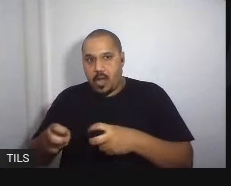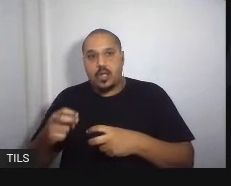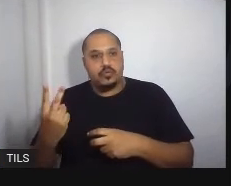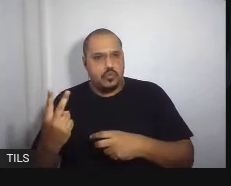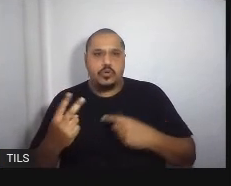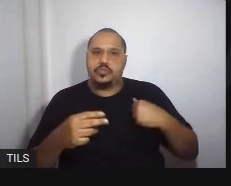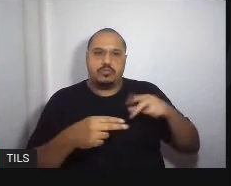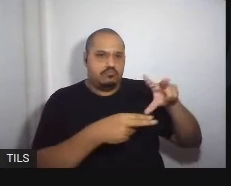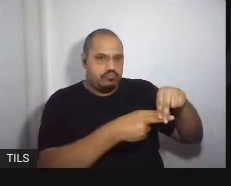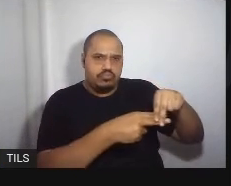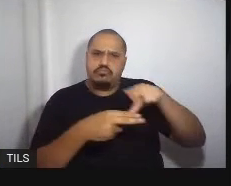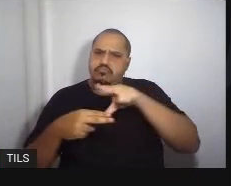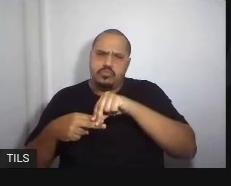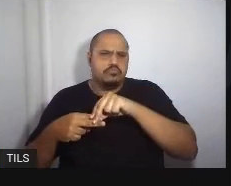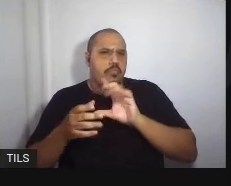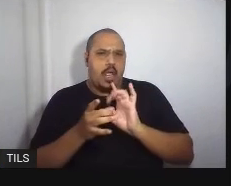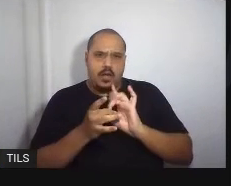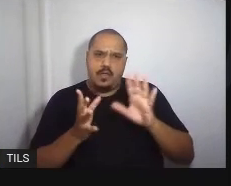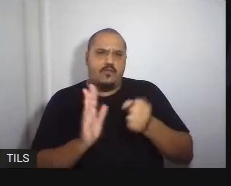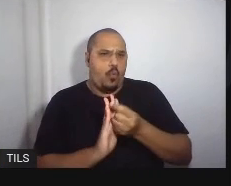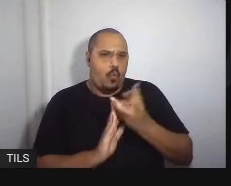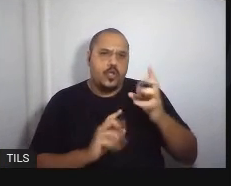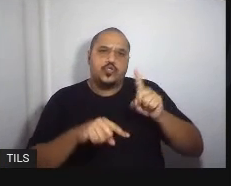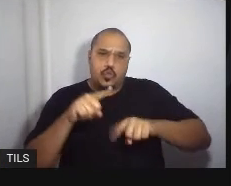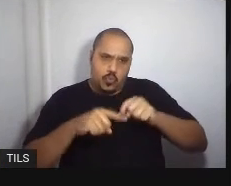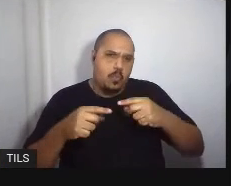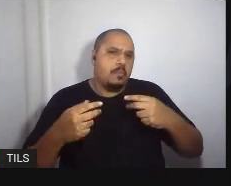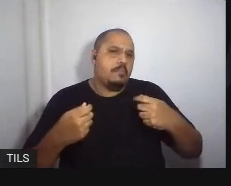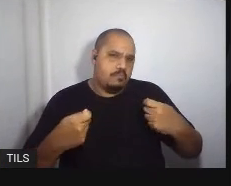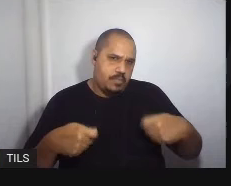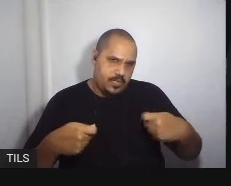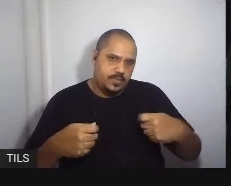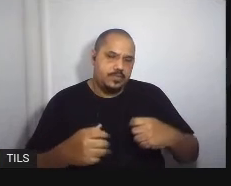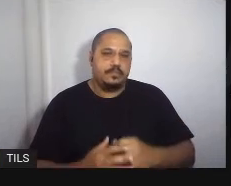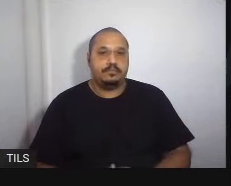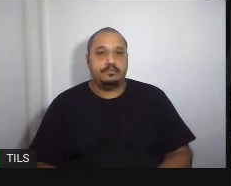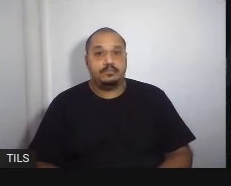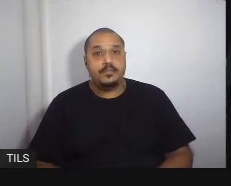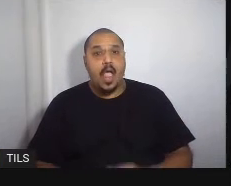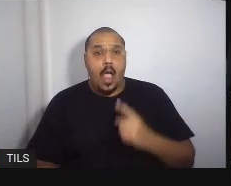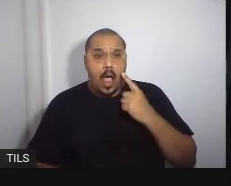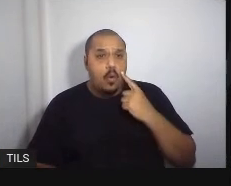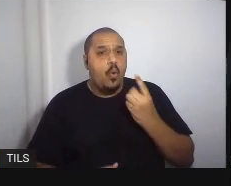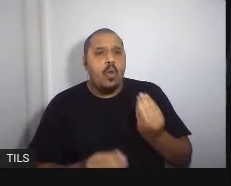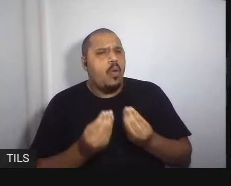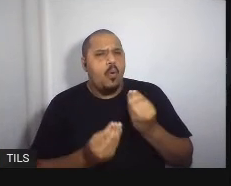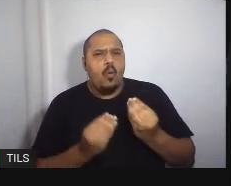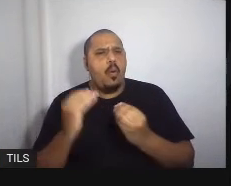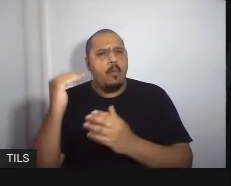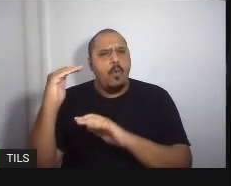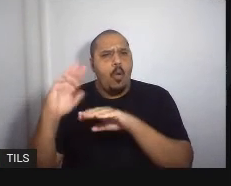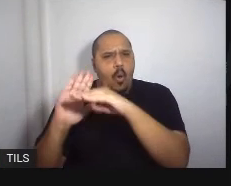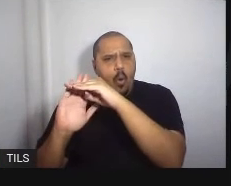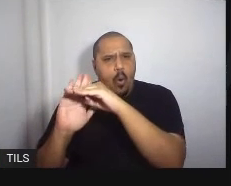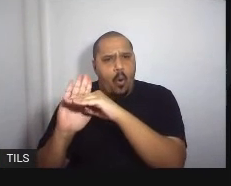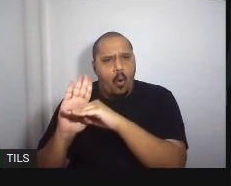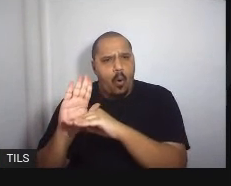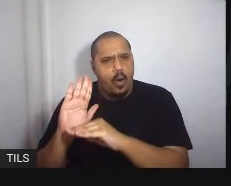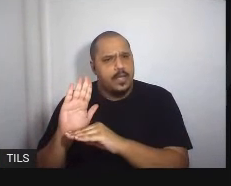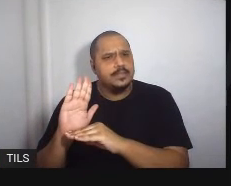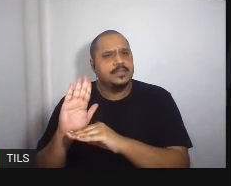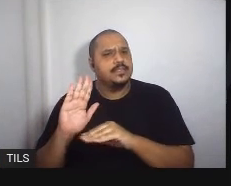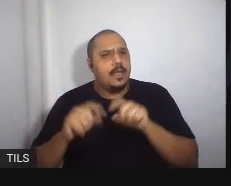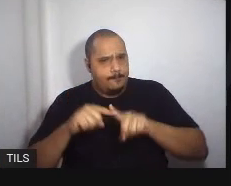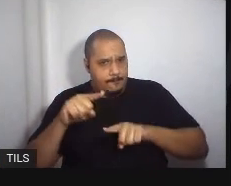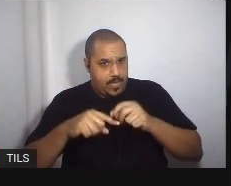necessários. E aí, a organização dos materiais. A sugestão é que tenha um material chamado banca,